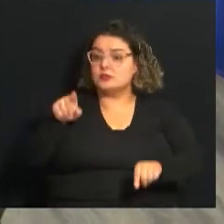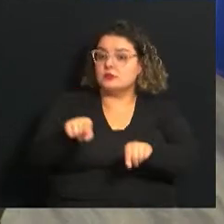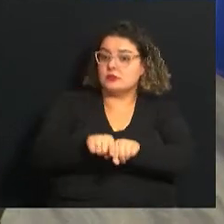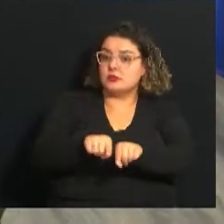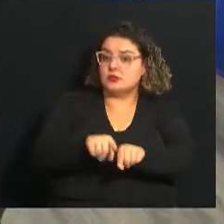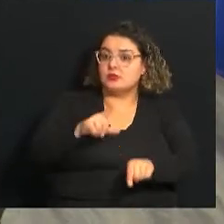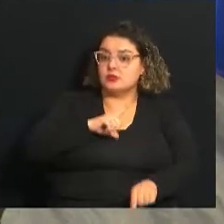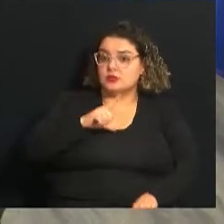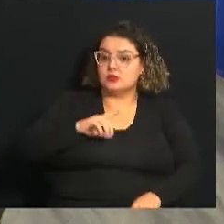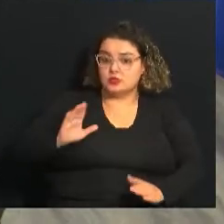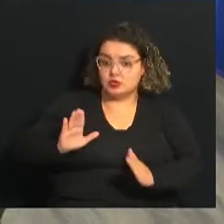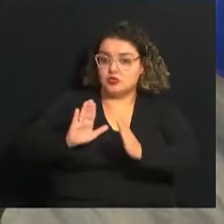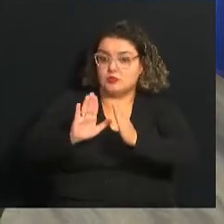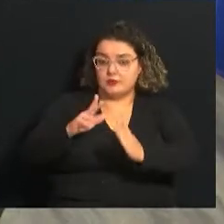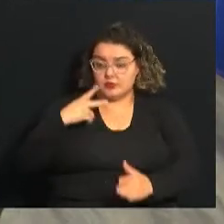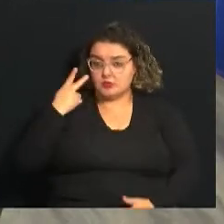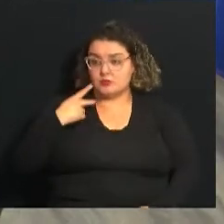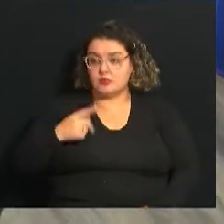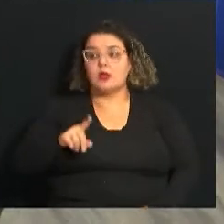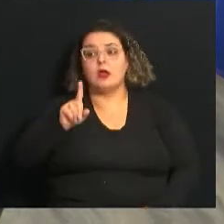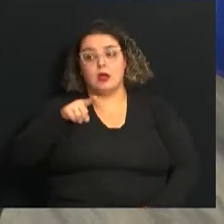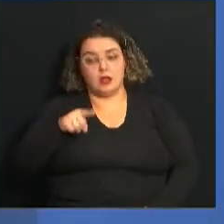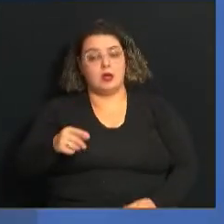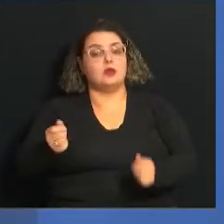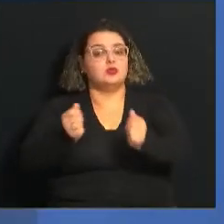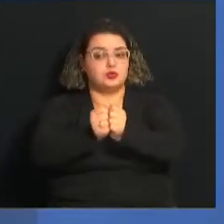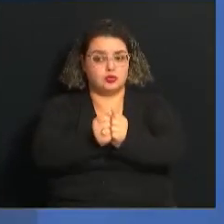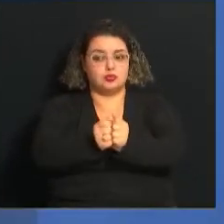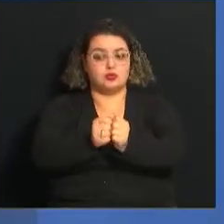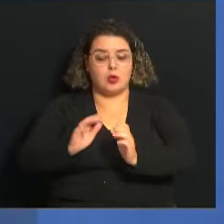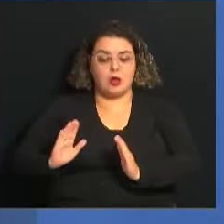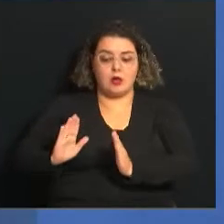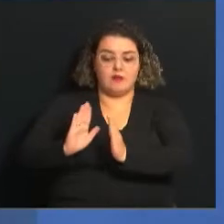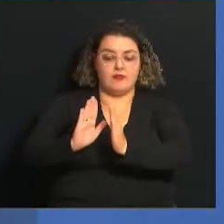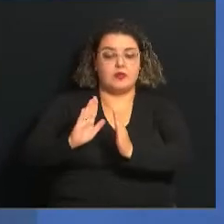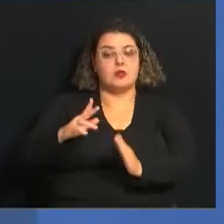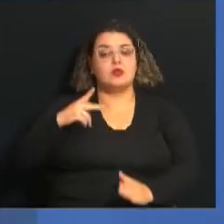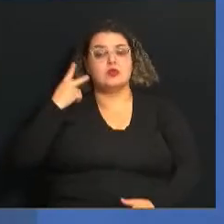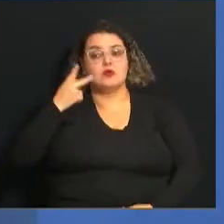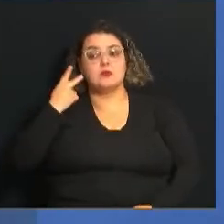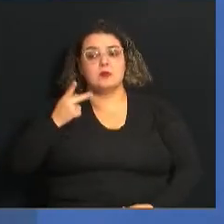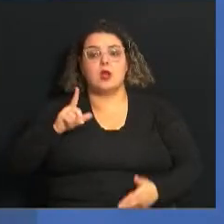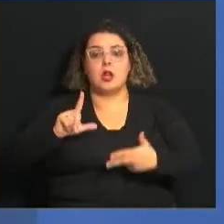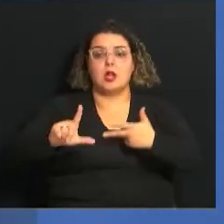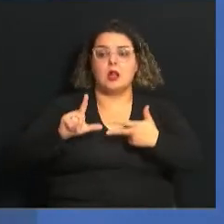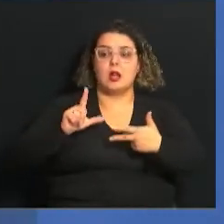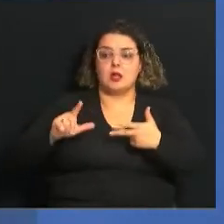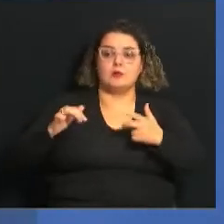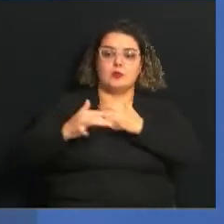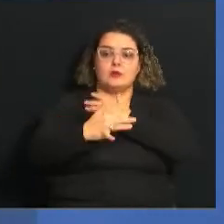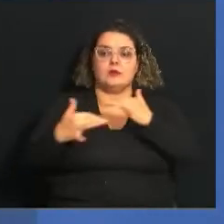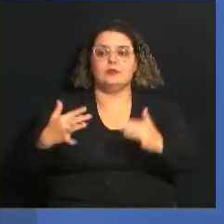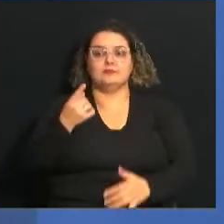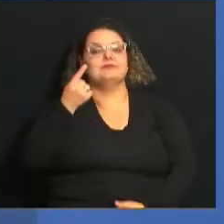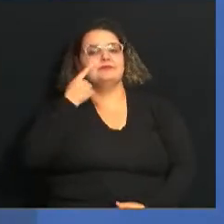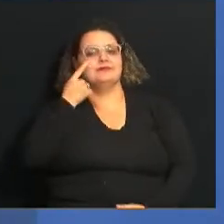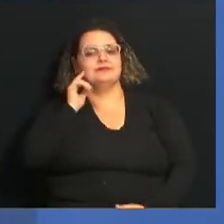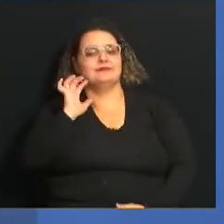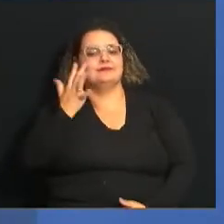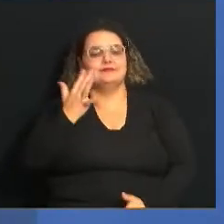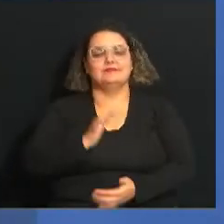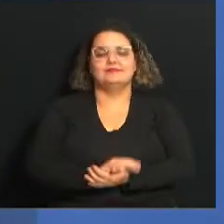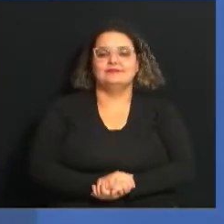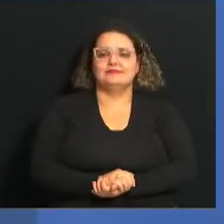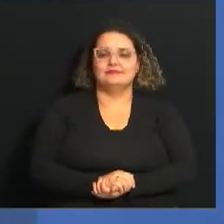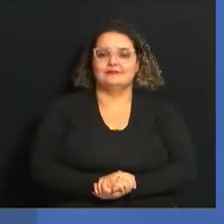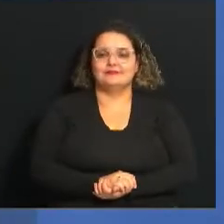de uma frente parlamentar. Quem se reuniu foi a Frente Parlamentar de Legislação Urbana. Vamos ver como foi.